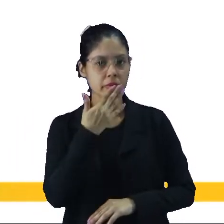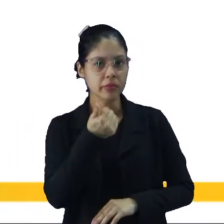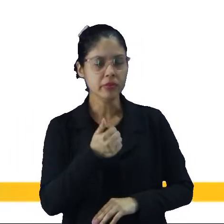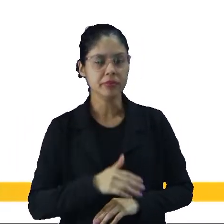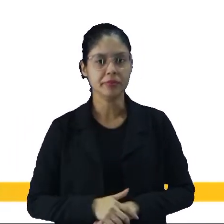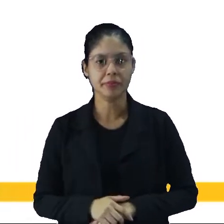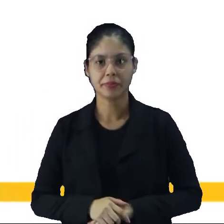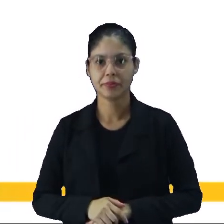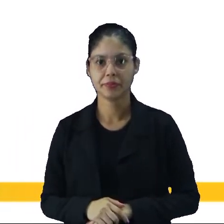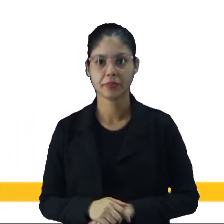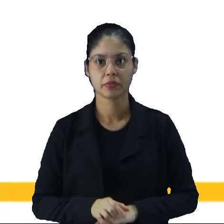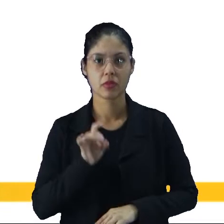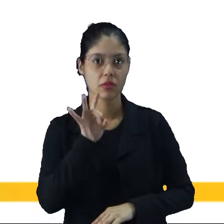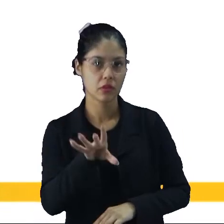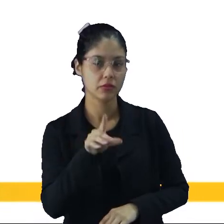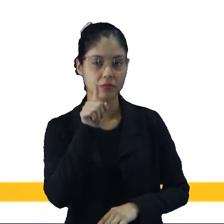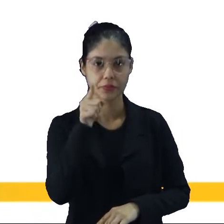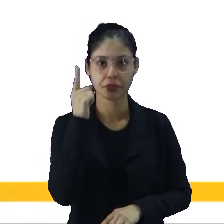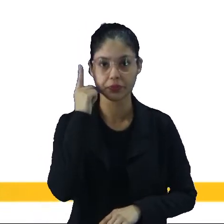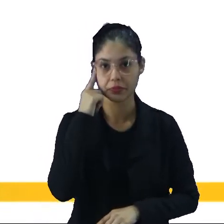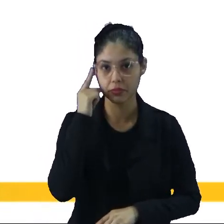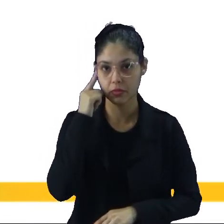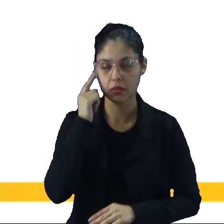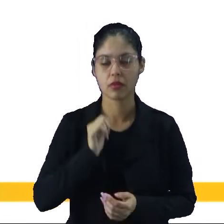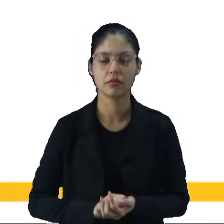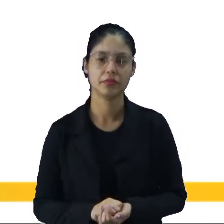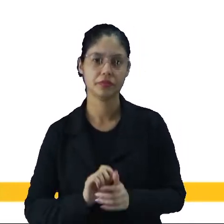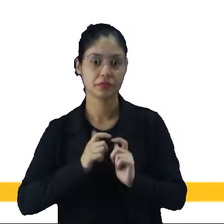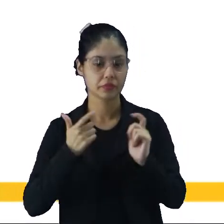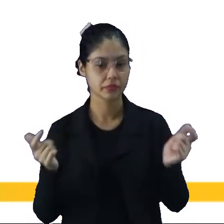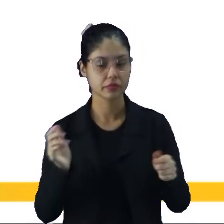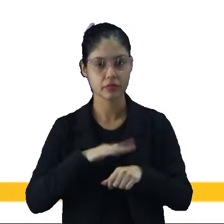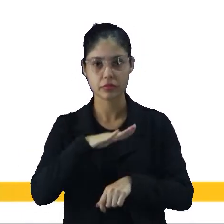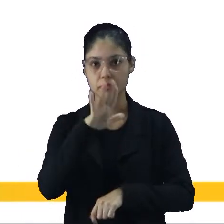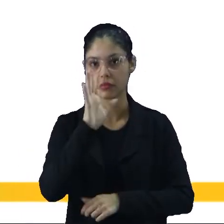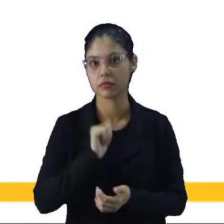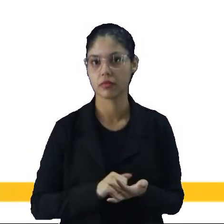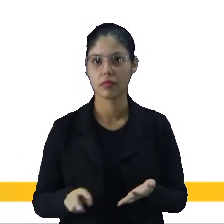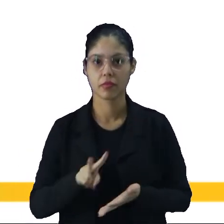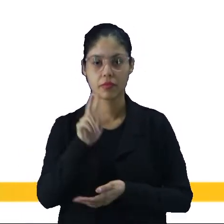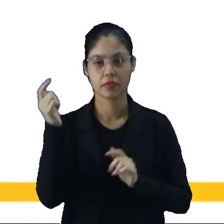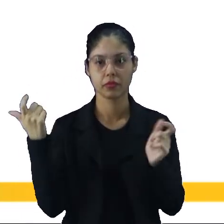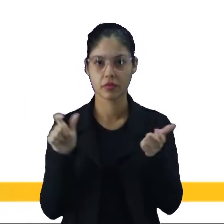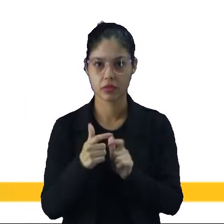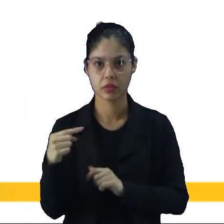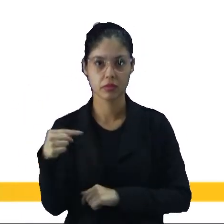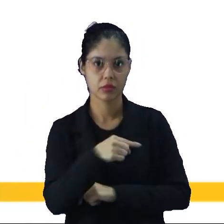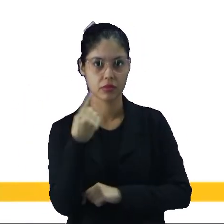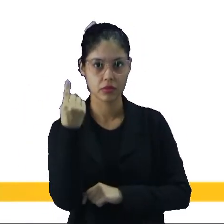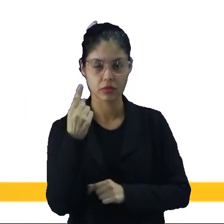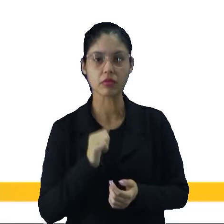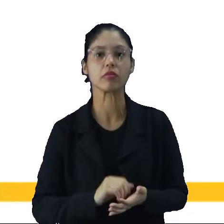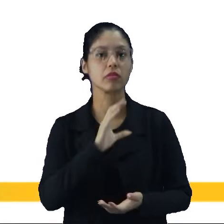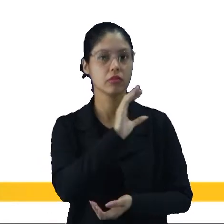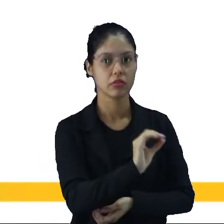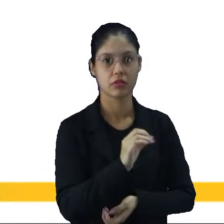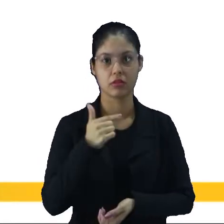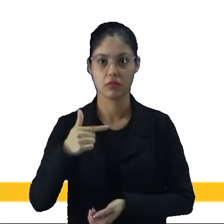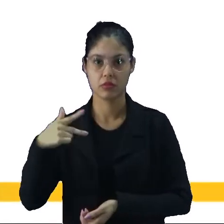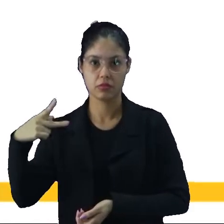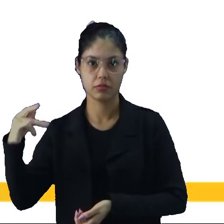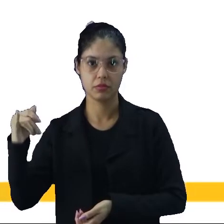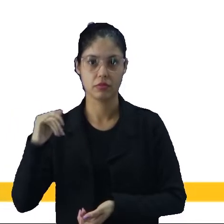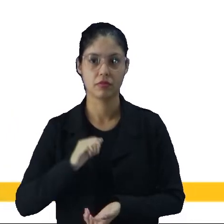Beleza? Então é só você entender. O maior valor que ela vai assumir aqui é 1 e o menor é menos 1. De 0 a